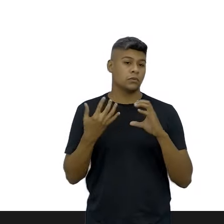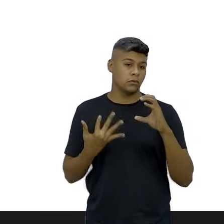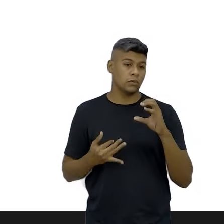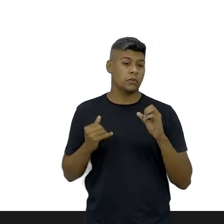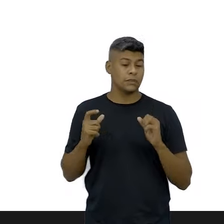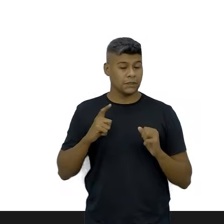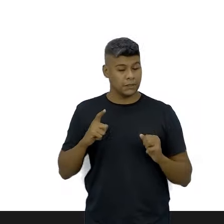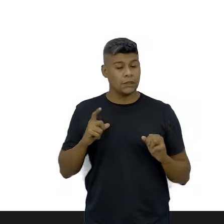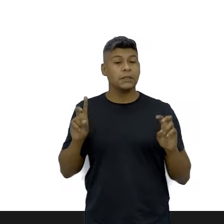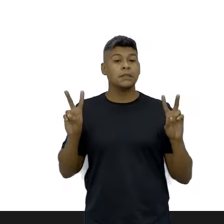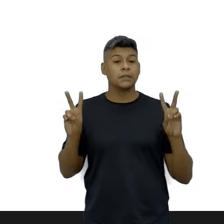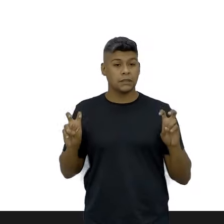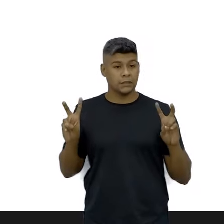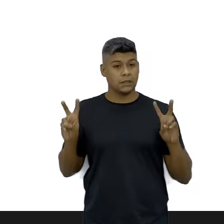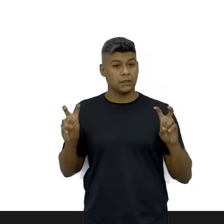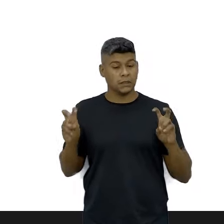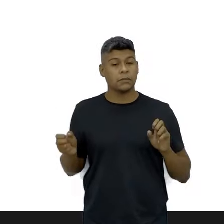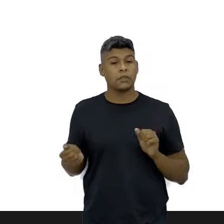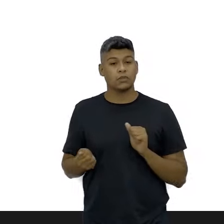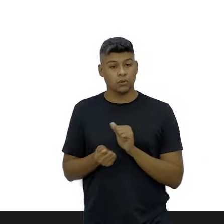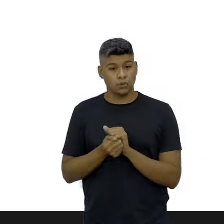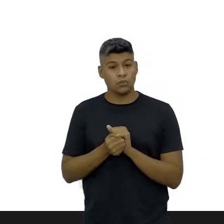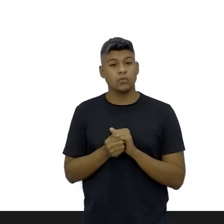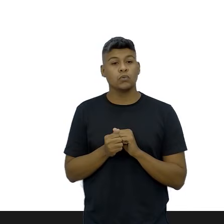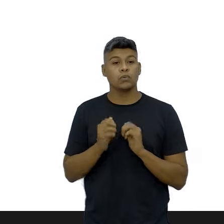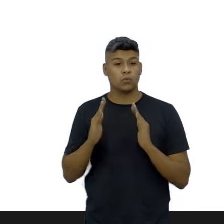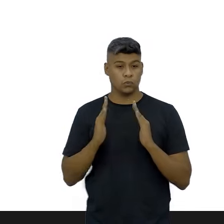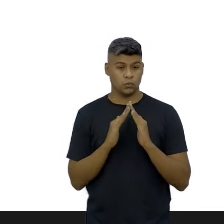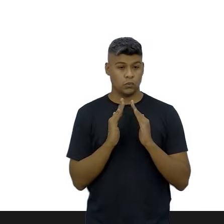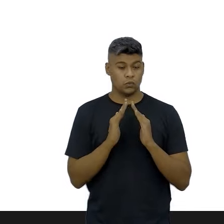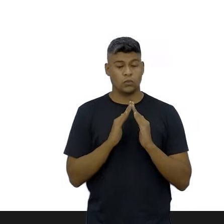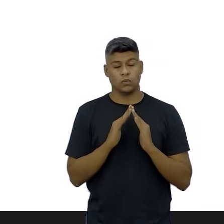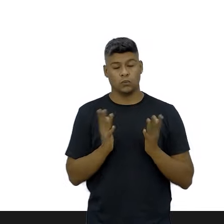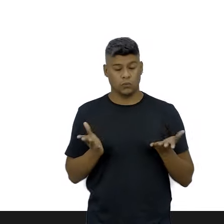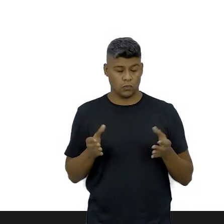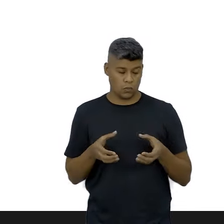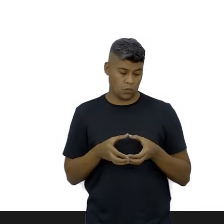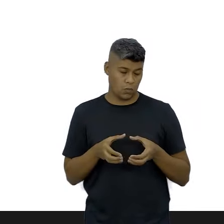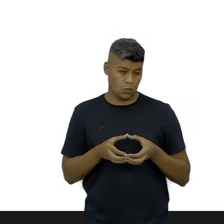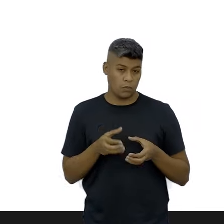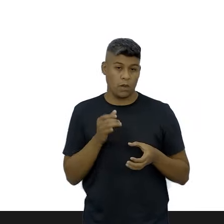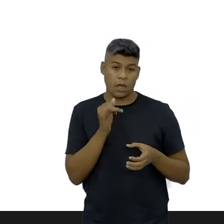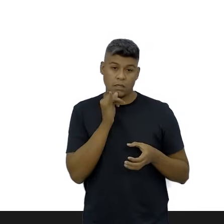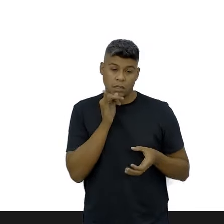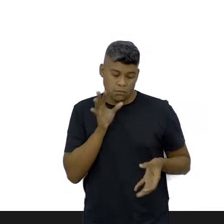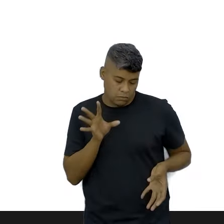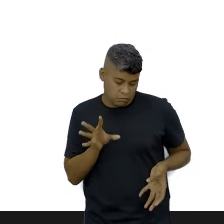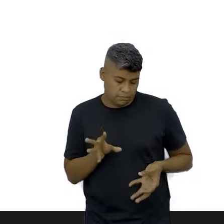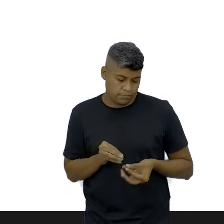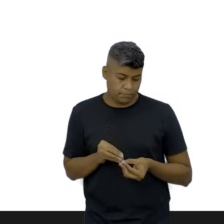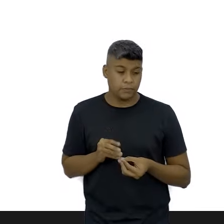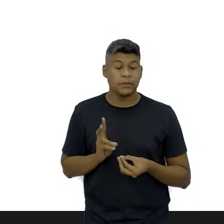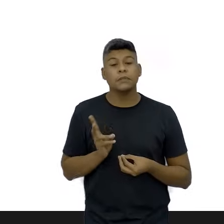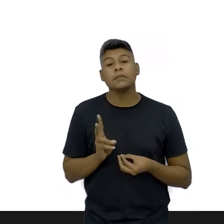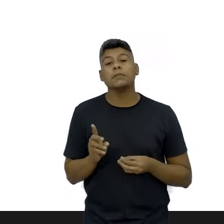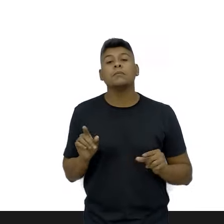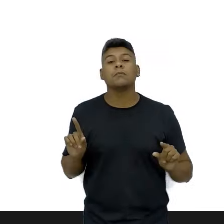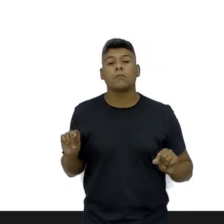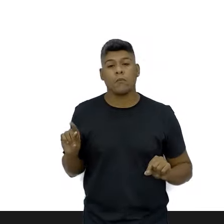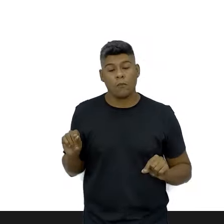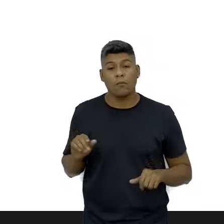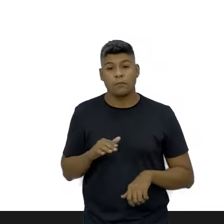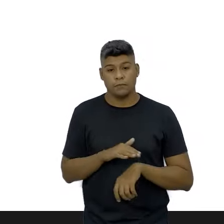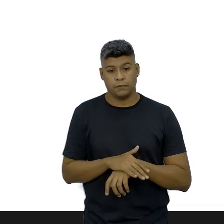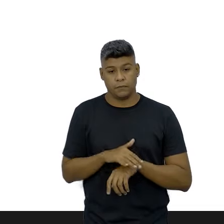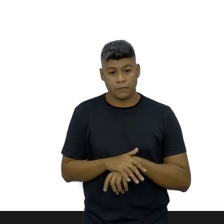poder tematizar com a turma, né? Então, por exemplo, nos momentos de revisão, enfim, sempre que se